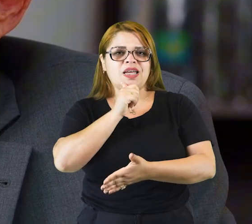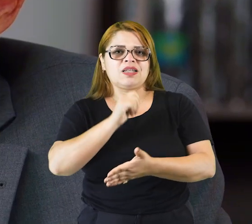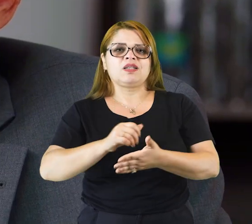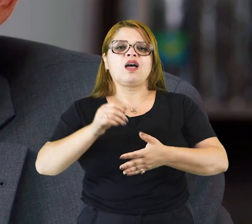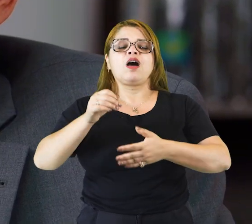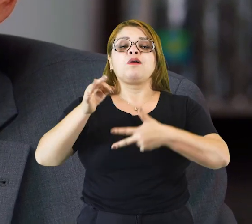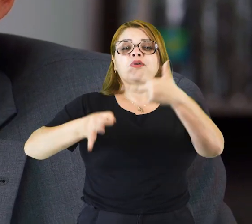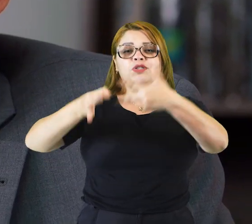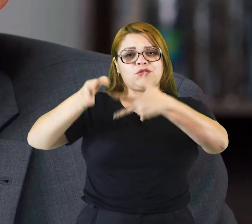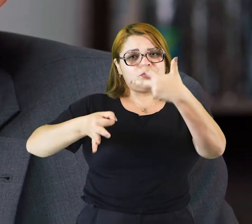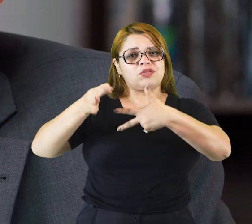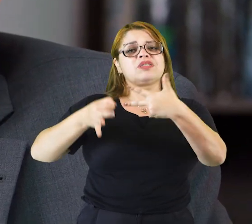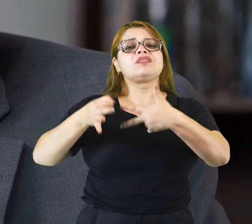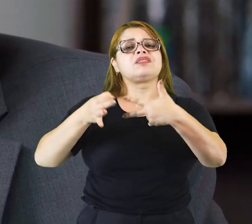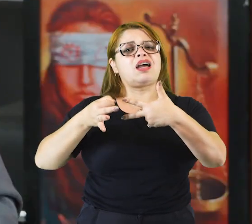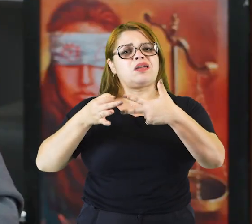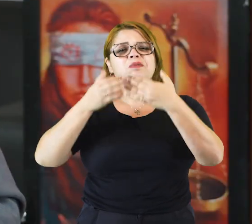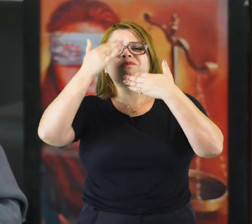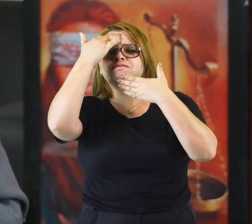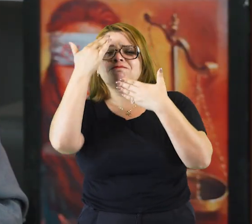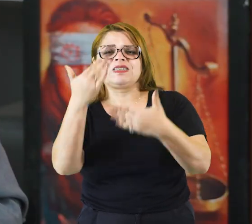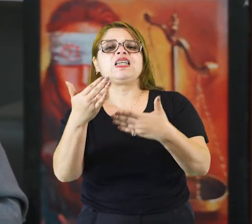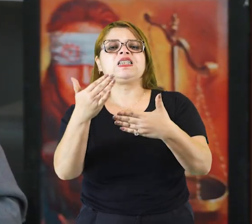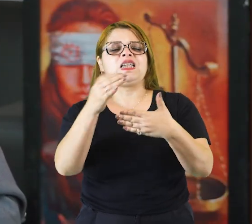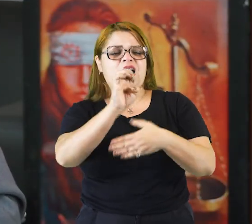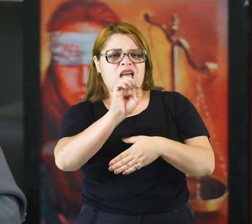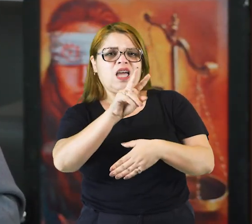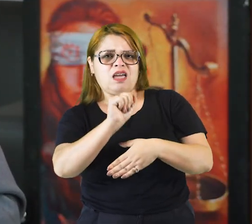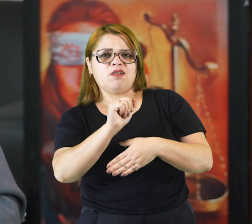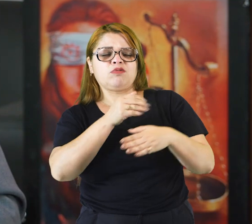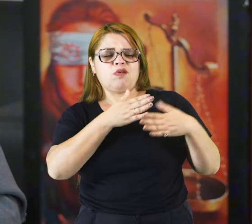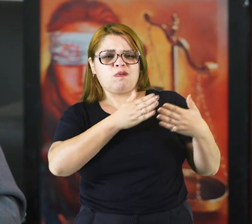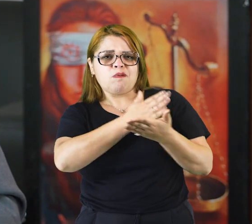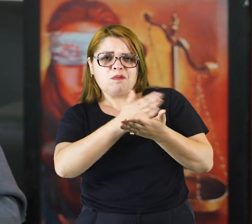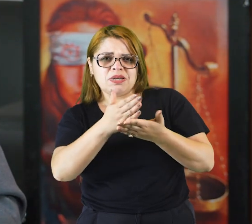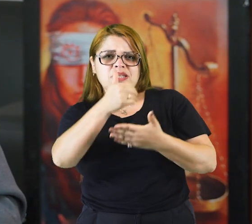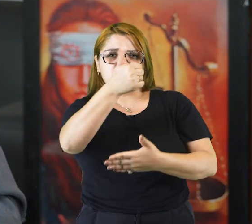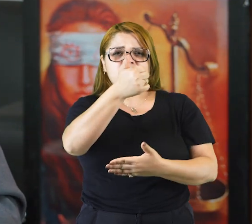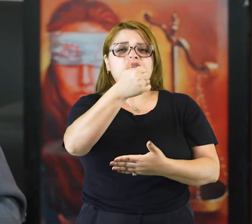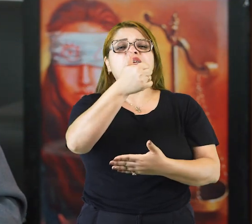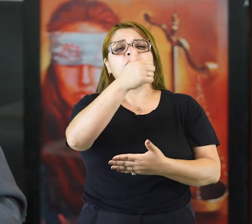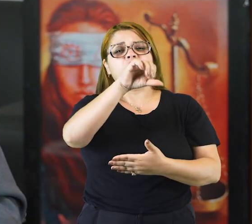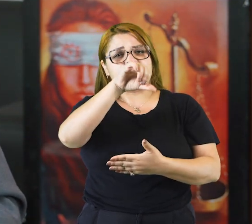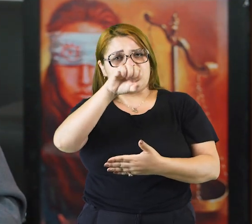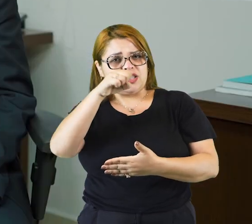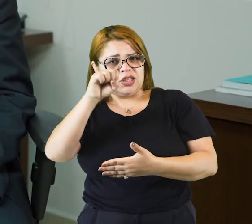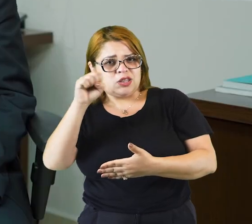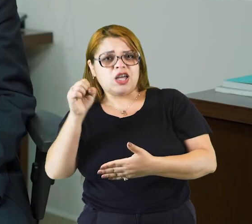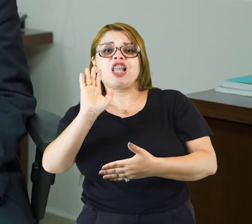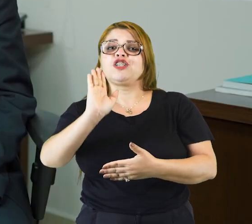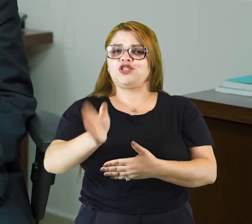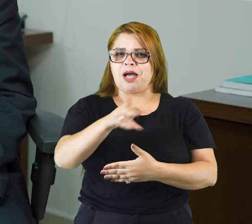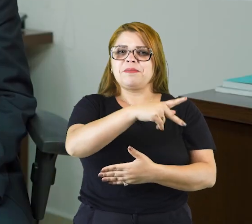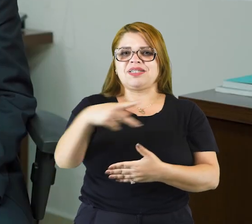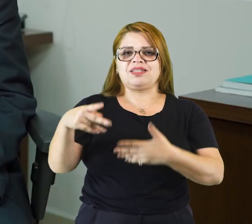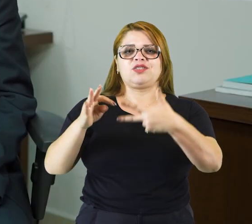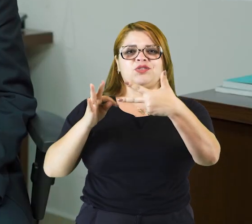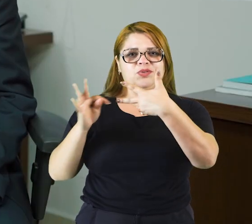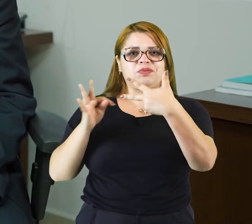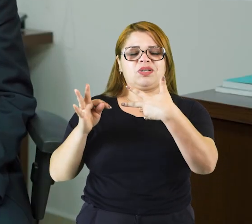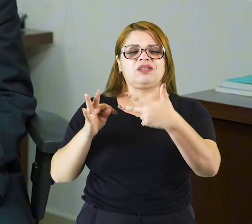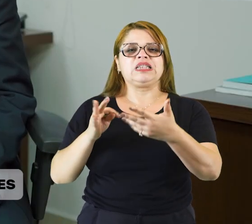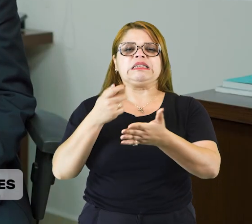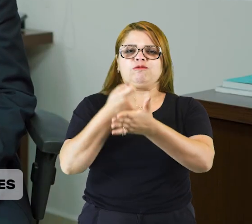Judiciário deve muito à desembargadora Eva. A desembargadora Eva, quando entrei na magistratura em 88, ela já era presidente do tribunal. Também uma